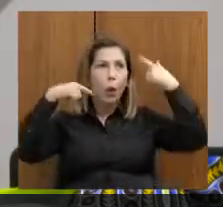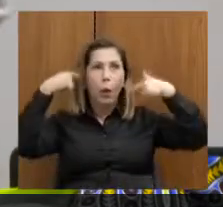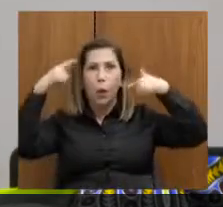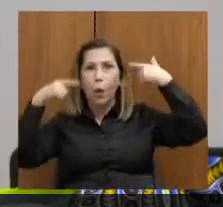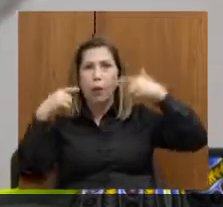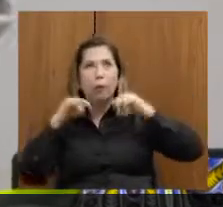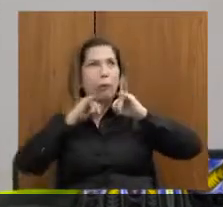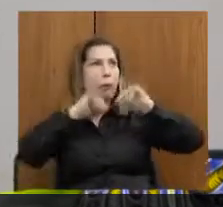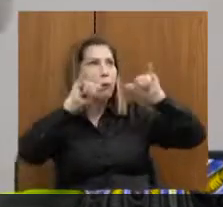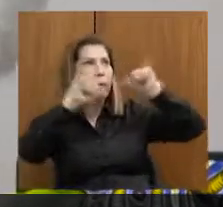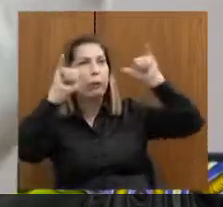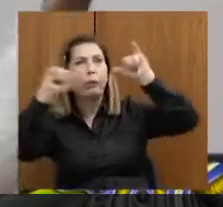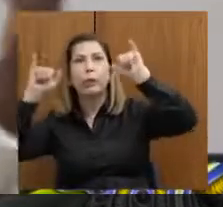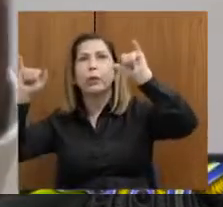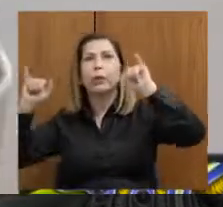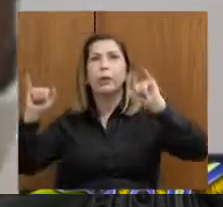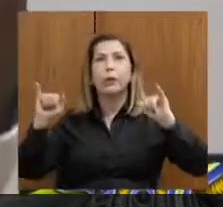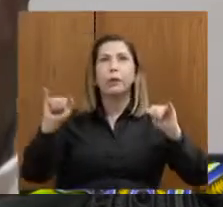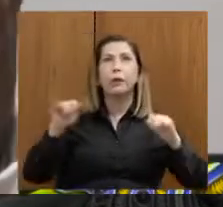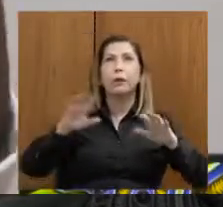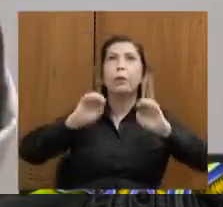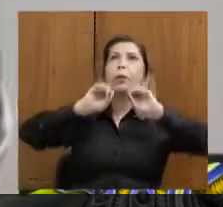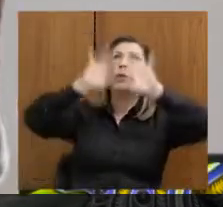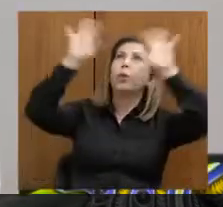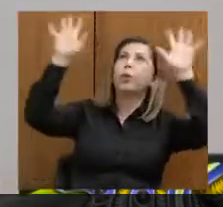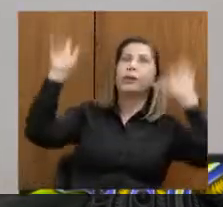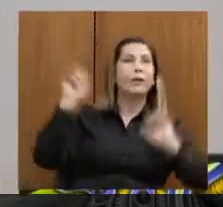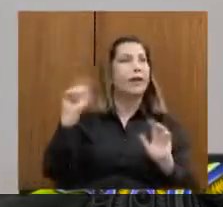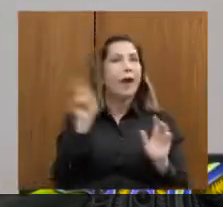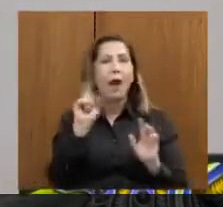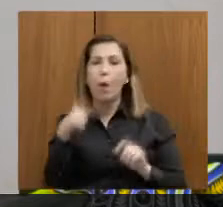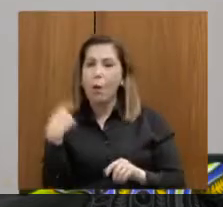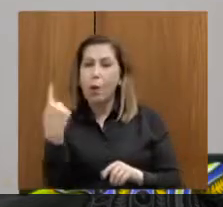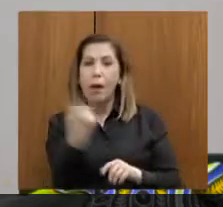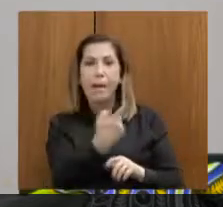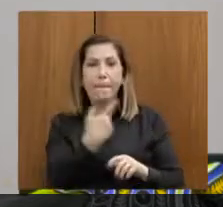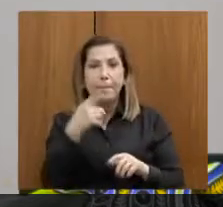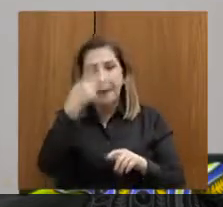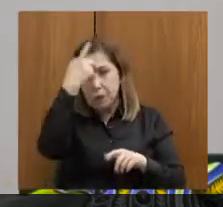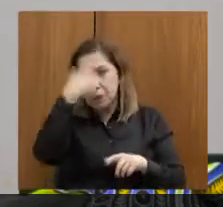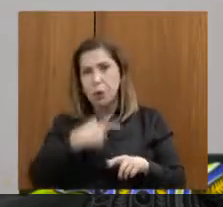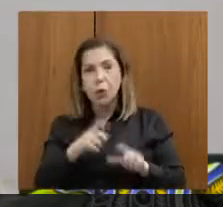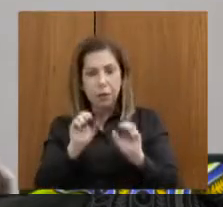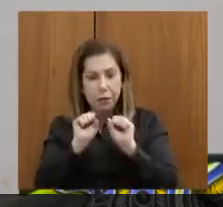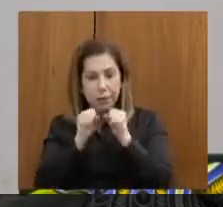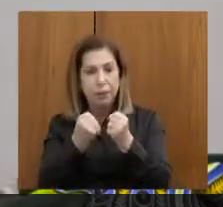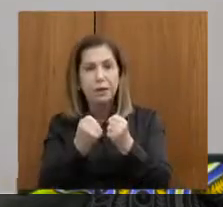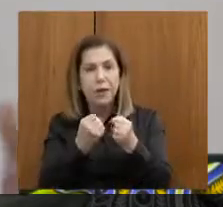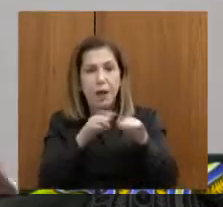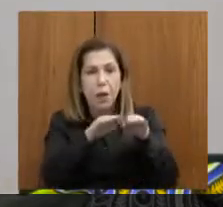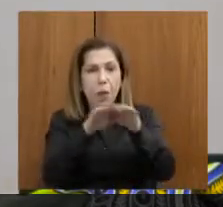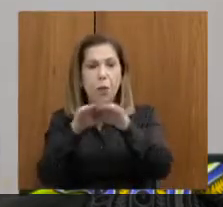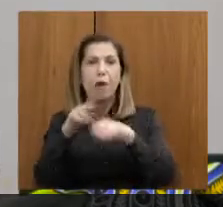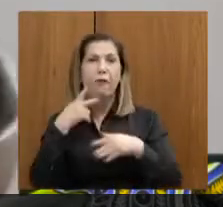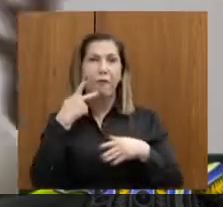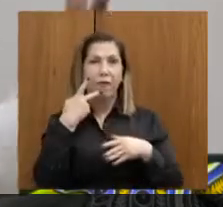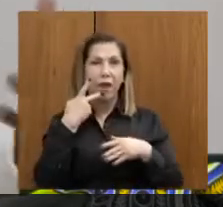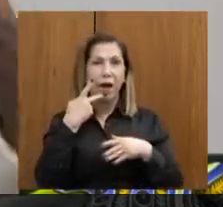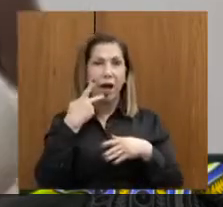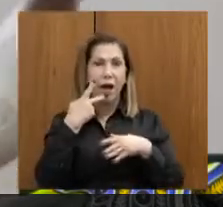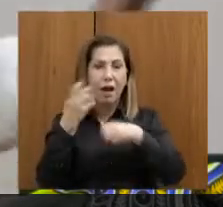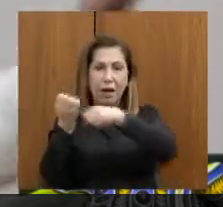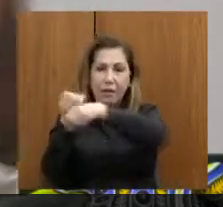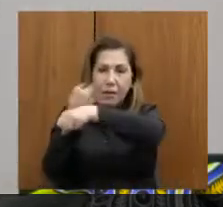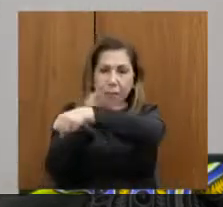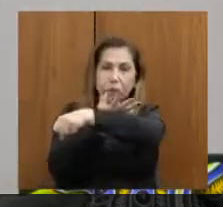pregando para o tempo não tem pessoas aqui reforçando E aí as falas o quanto